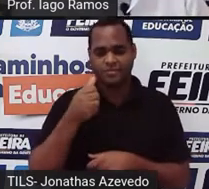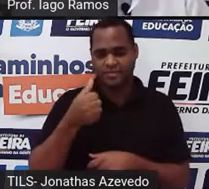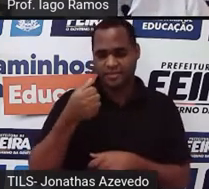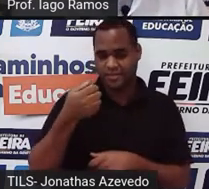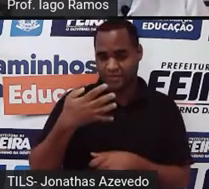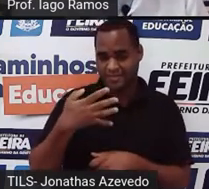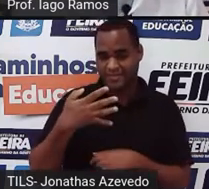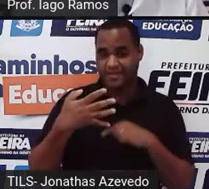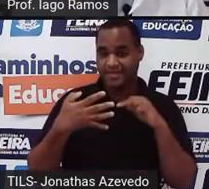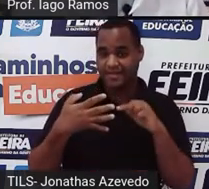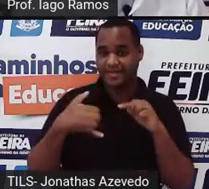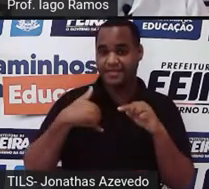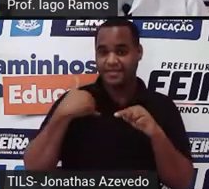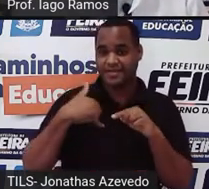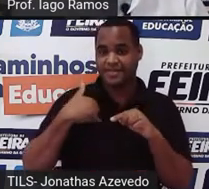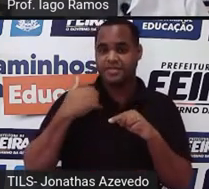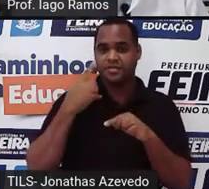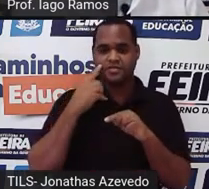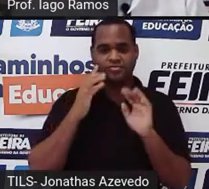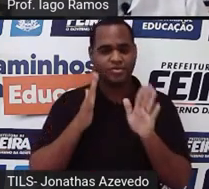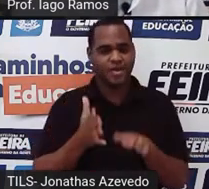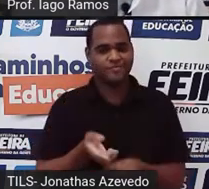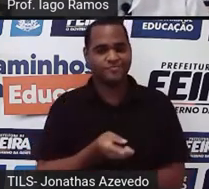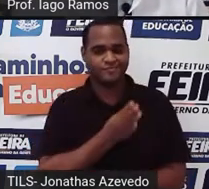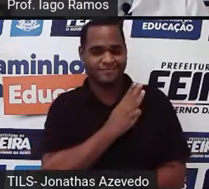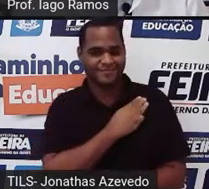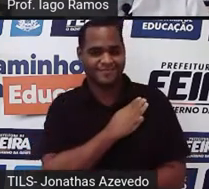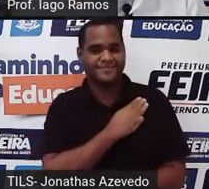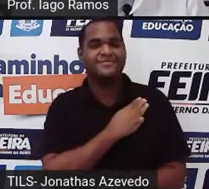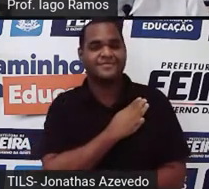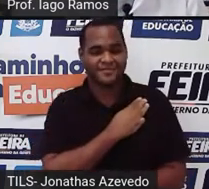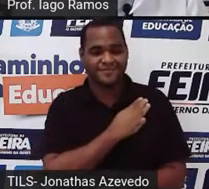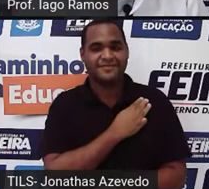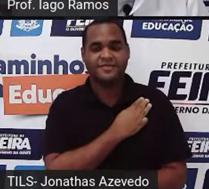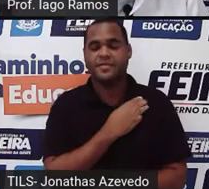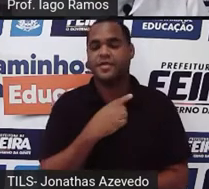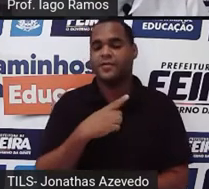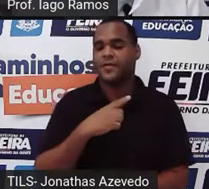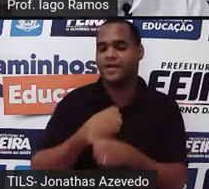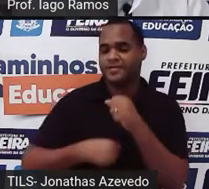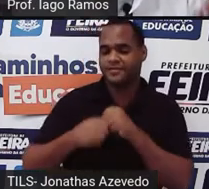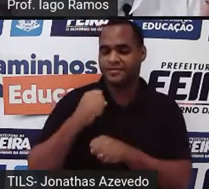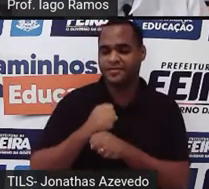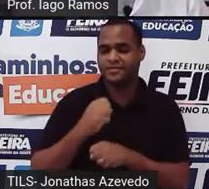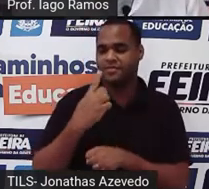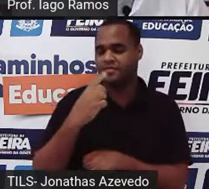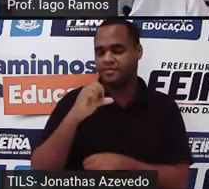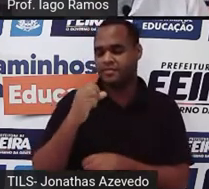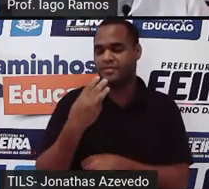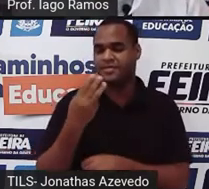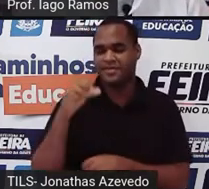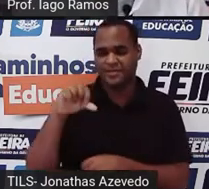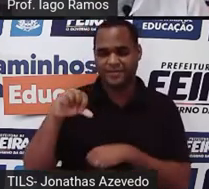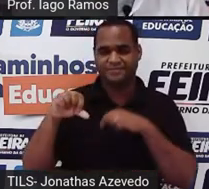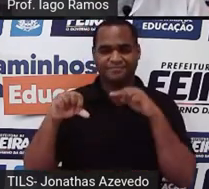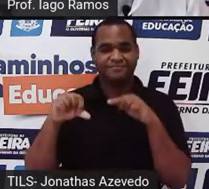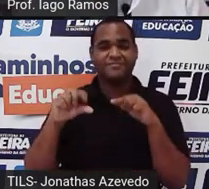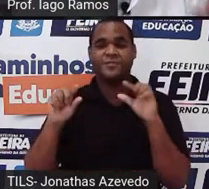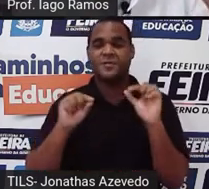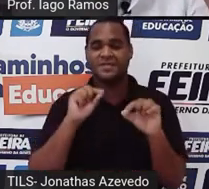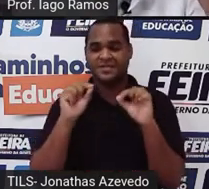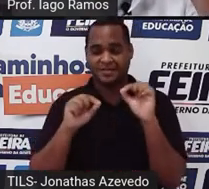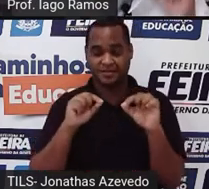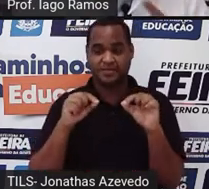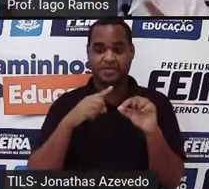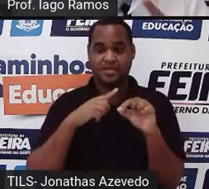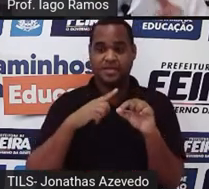anos, estava no ensino médio, né? E em 1939 se tornou a